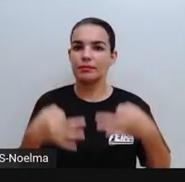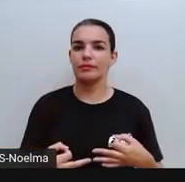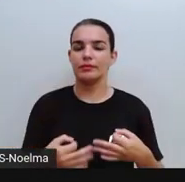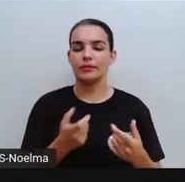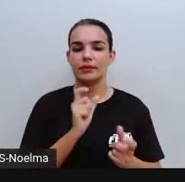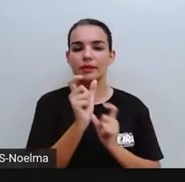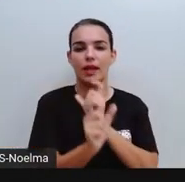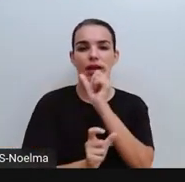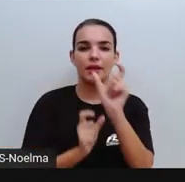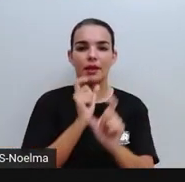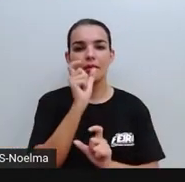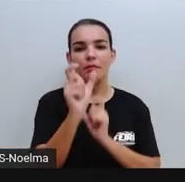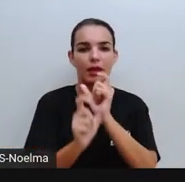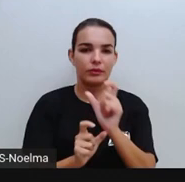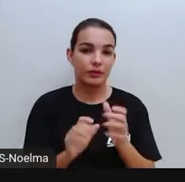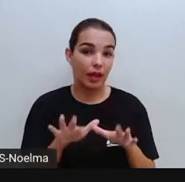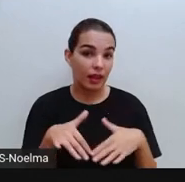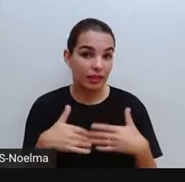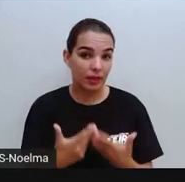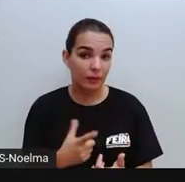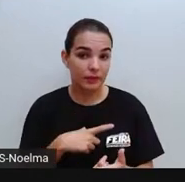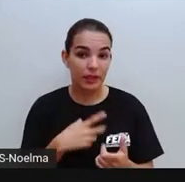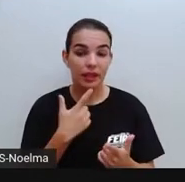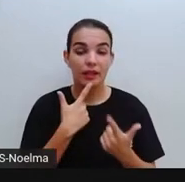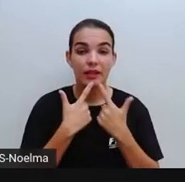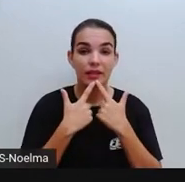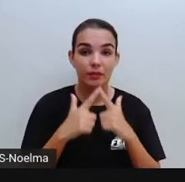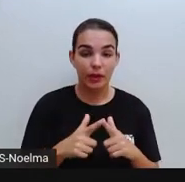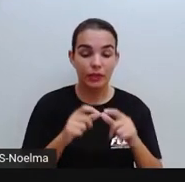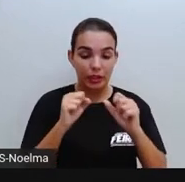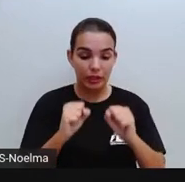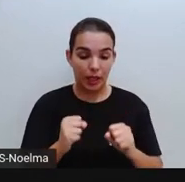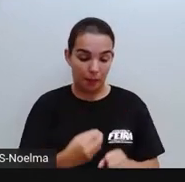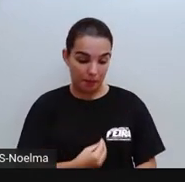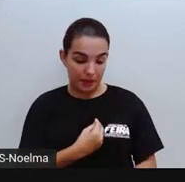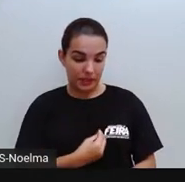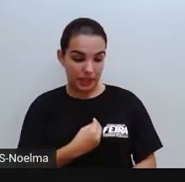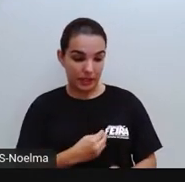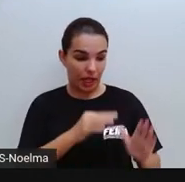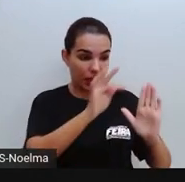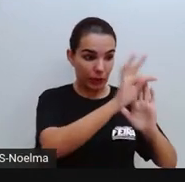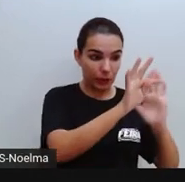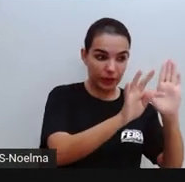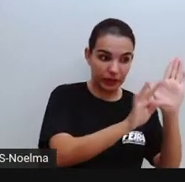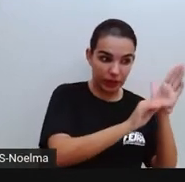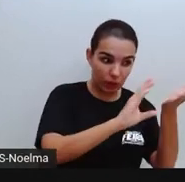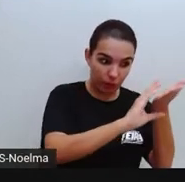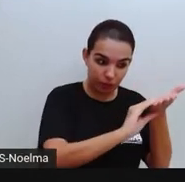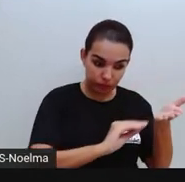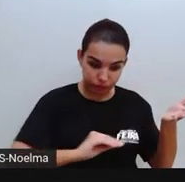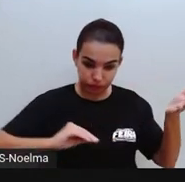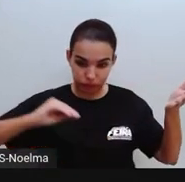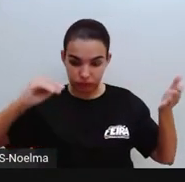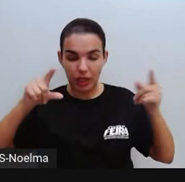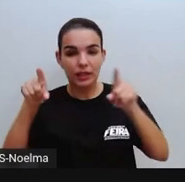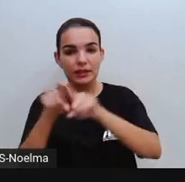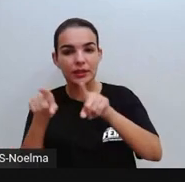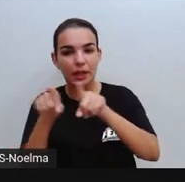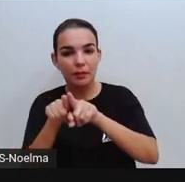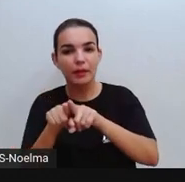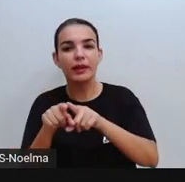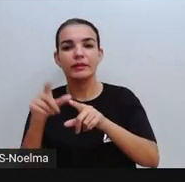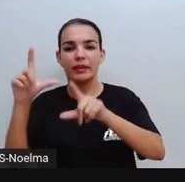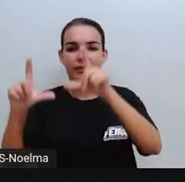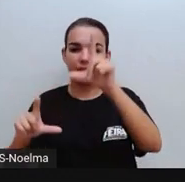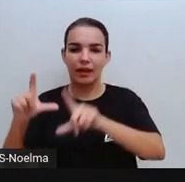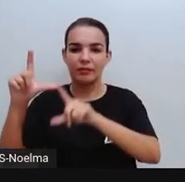a linguagem formal ela vai estar presente tanto nos textos audiovisuais como também nos impressos tá Então olha